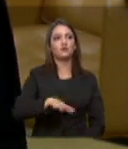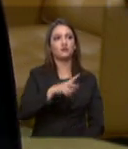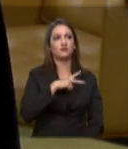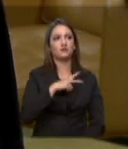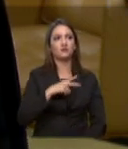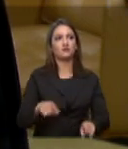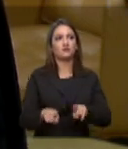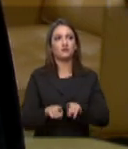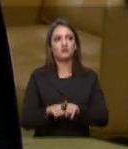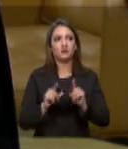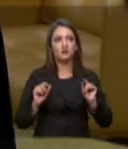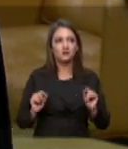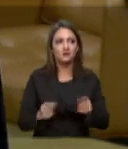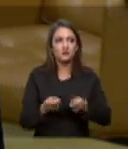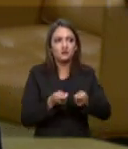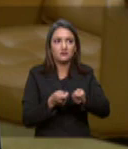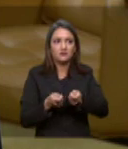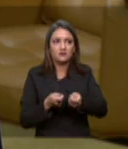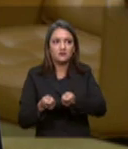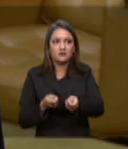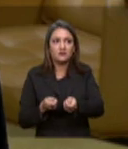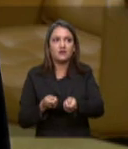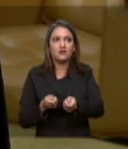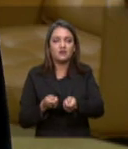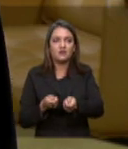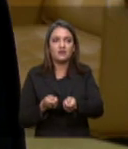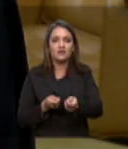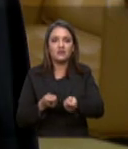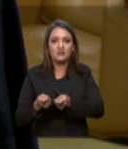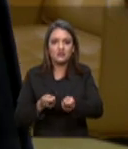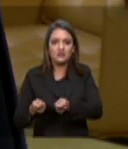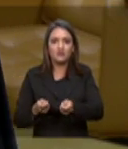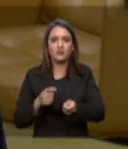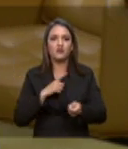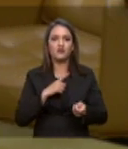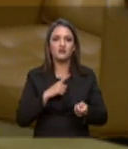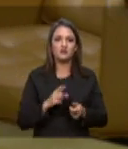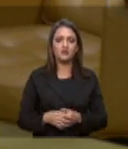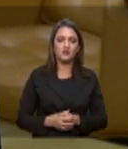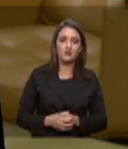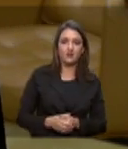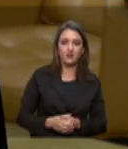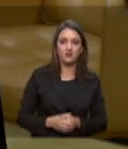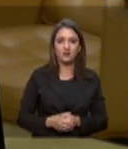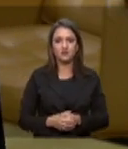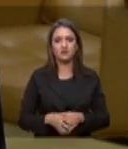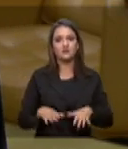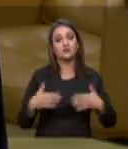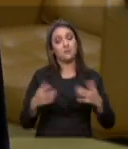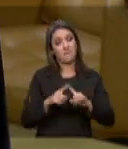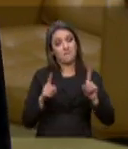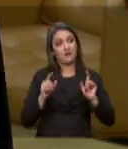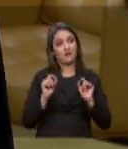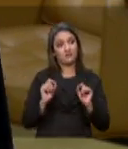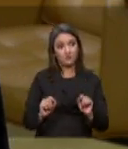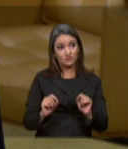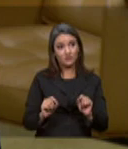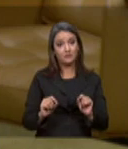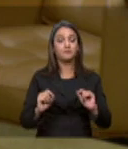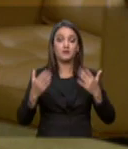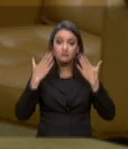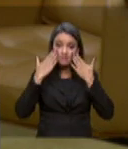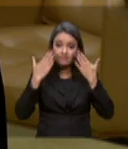e também de órgãos de controle, a exemplo do Tribunal de Contas da União. No entanto, Excelências, essa